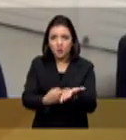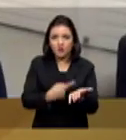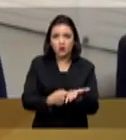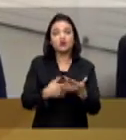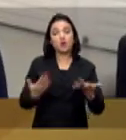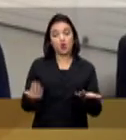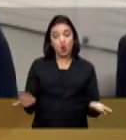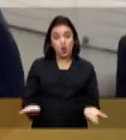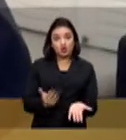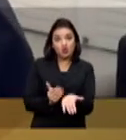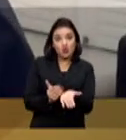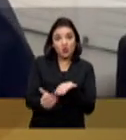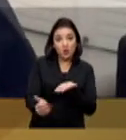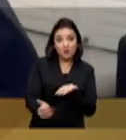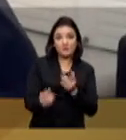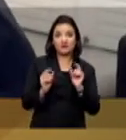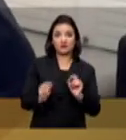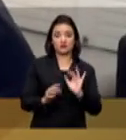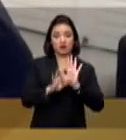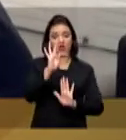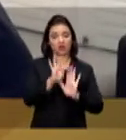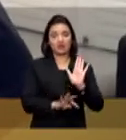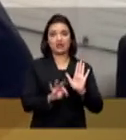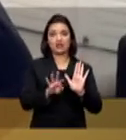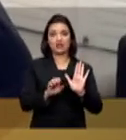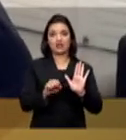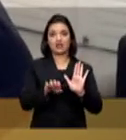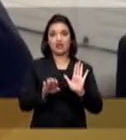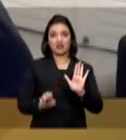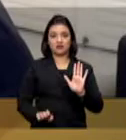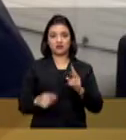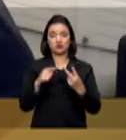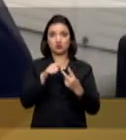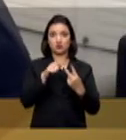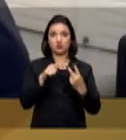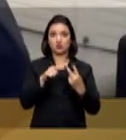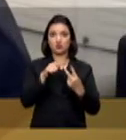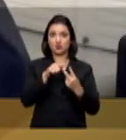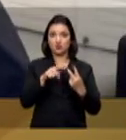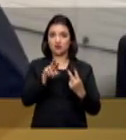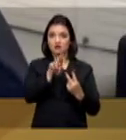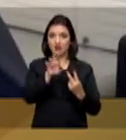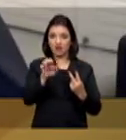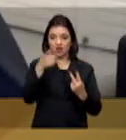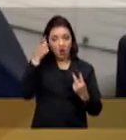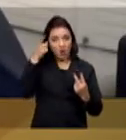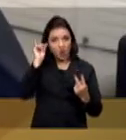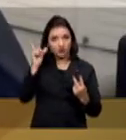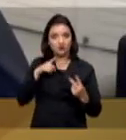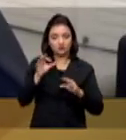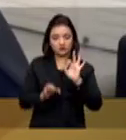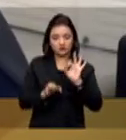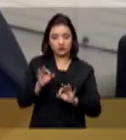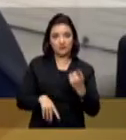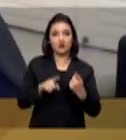fixação das teses de ambos os feitos que foram julgados ontem, o recurso